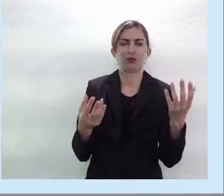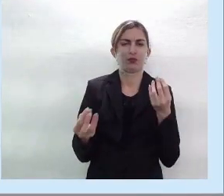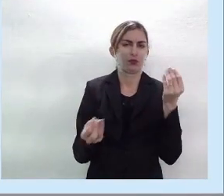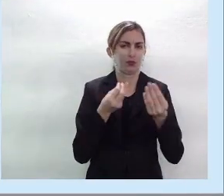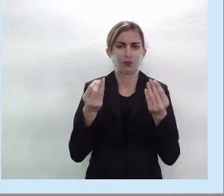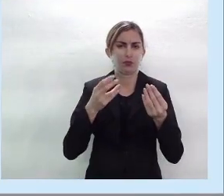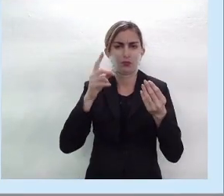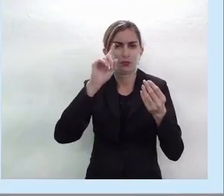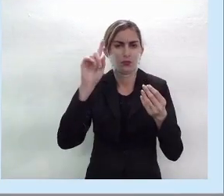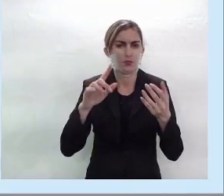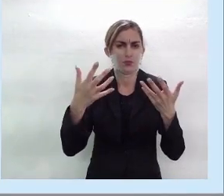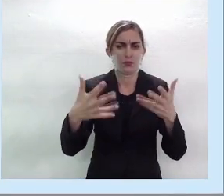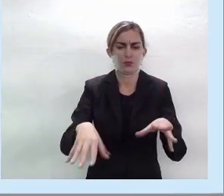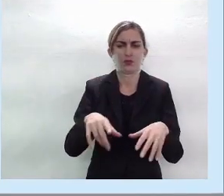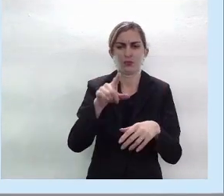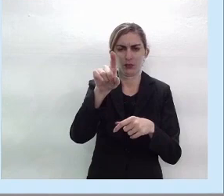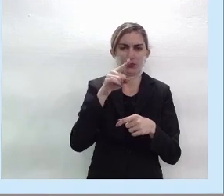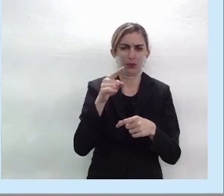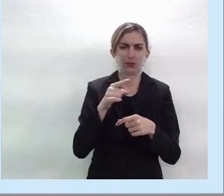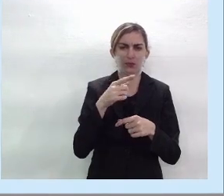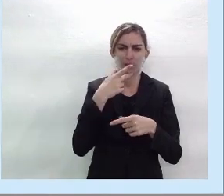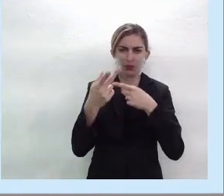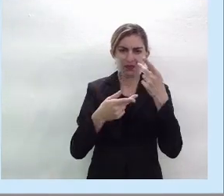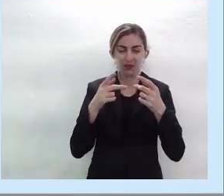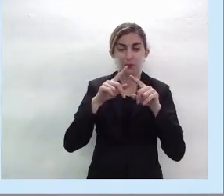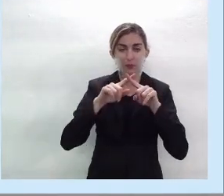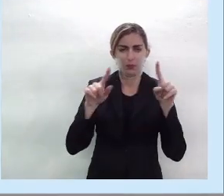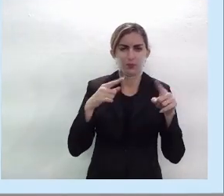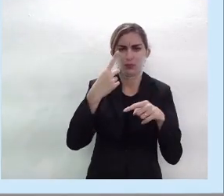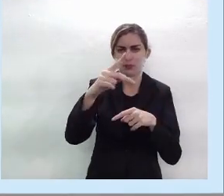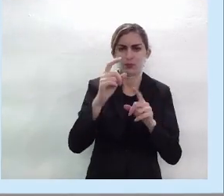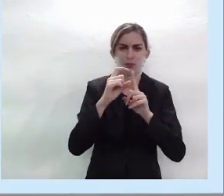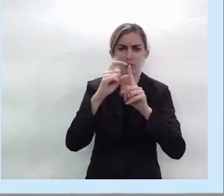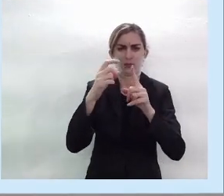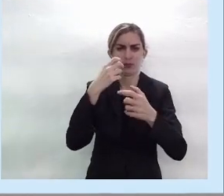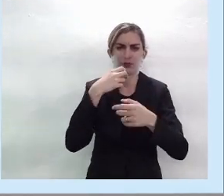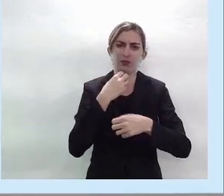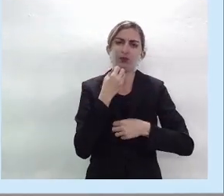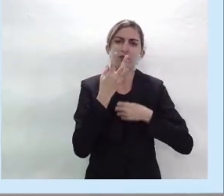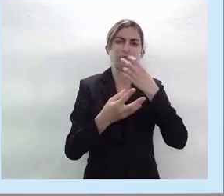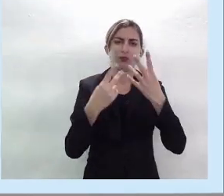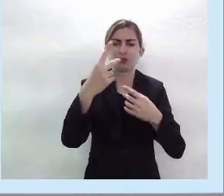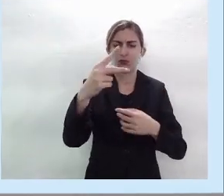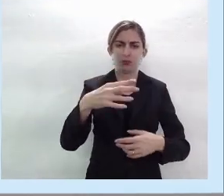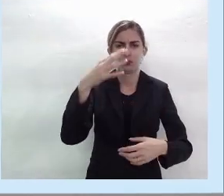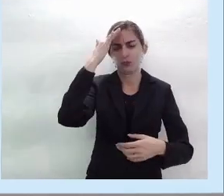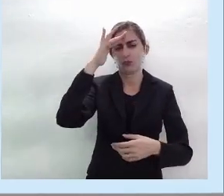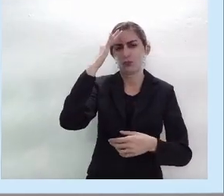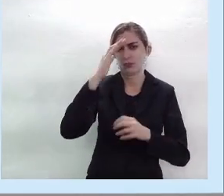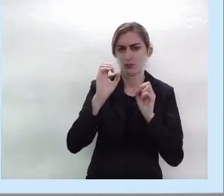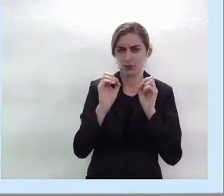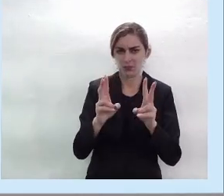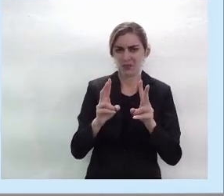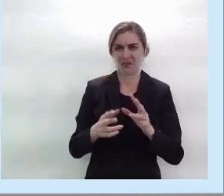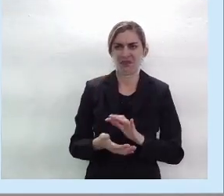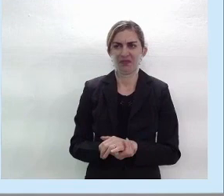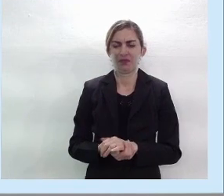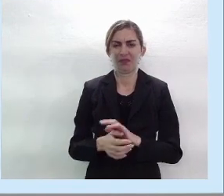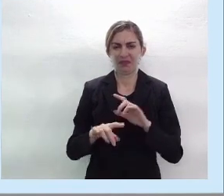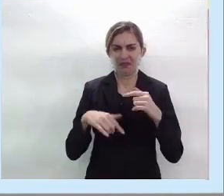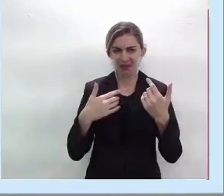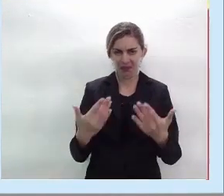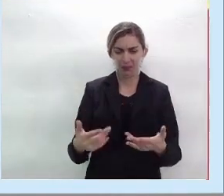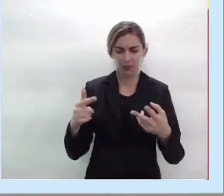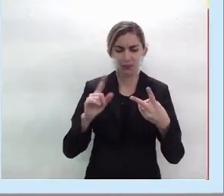criada assado. A gente não quer que você pegue justamente o que eu estou falando, mas com as suas palavras do que você entendeu, ok?